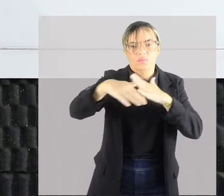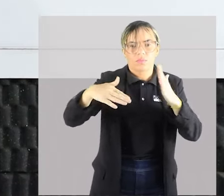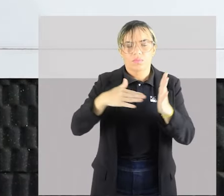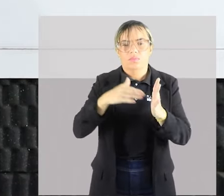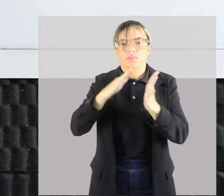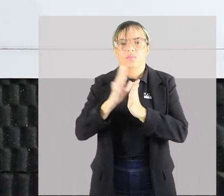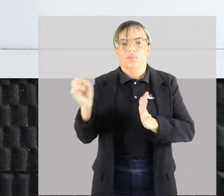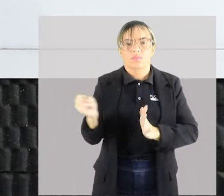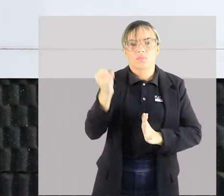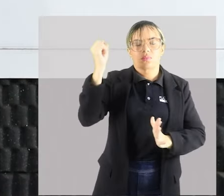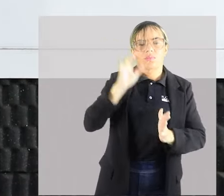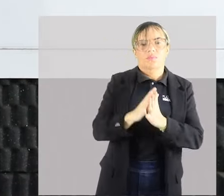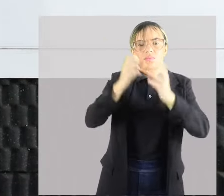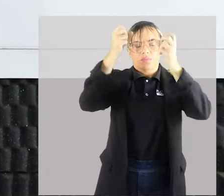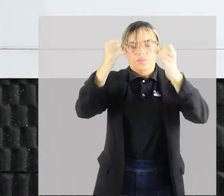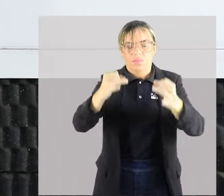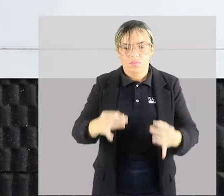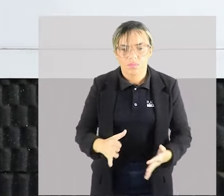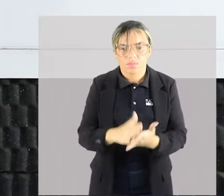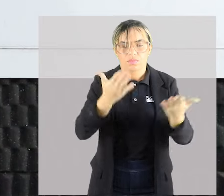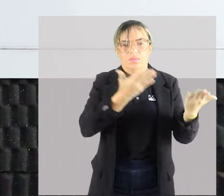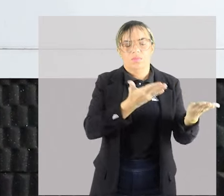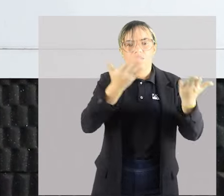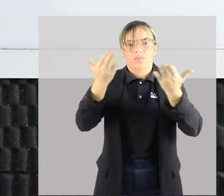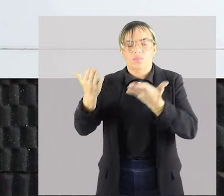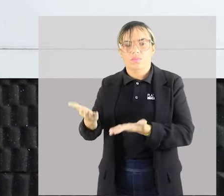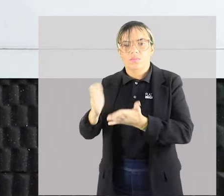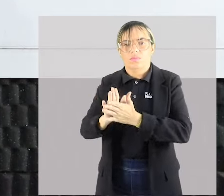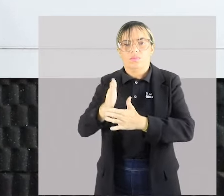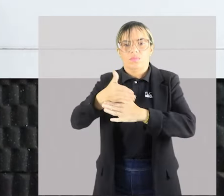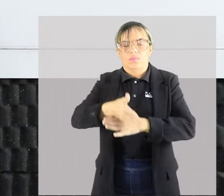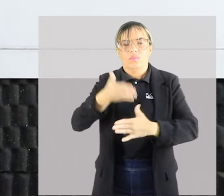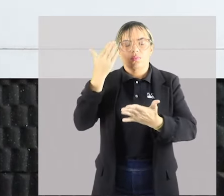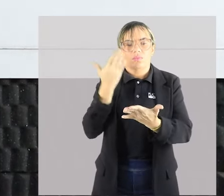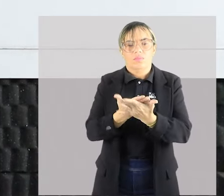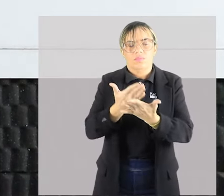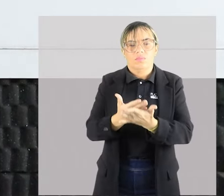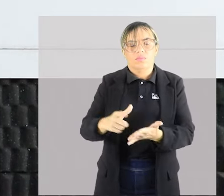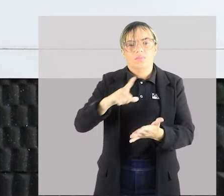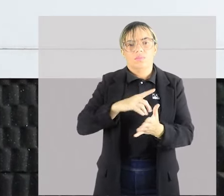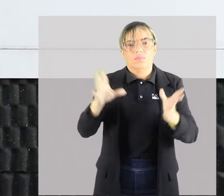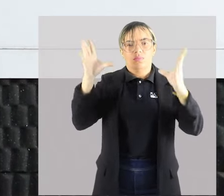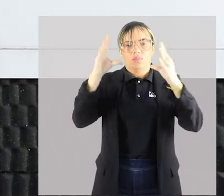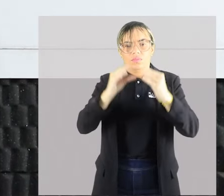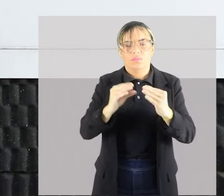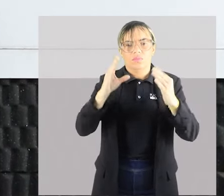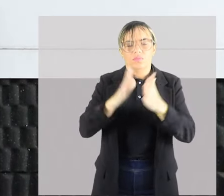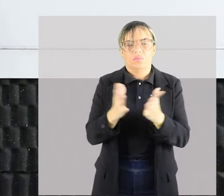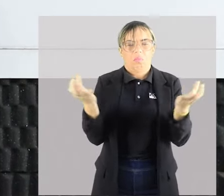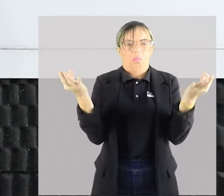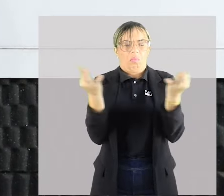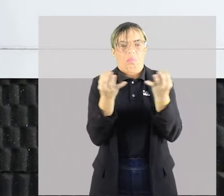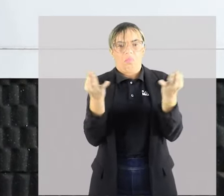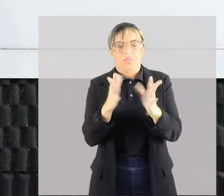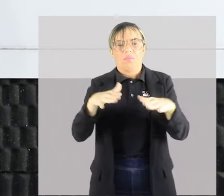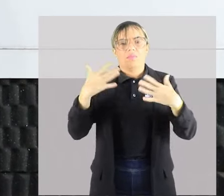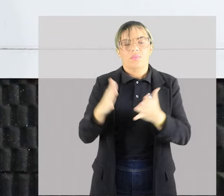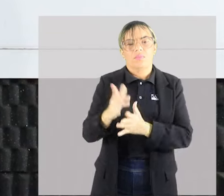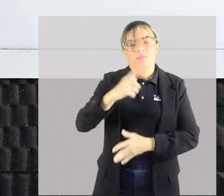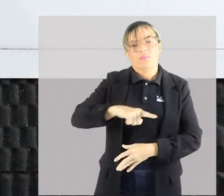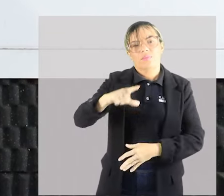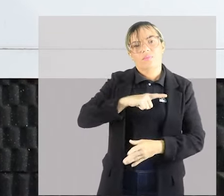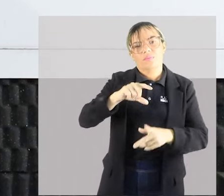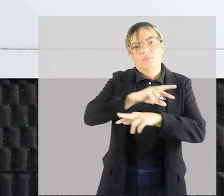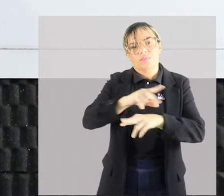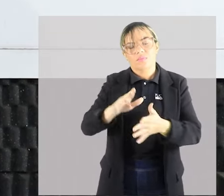de mais importante que a gente falou Convido você a acessar o plano de estudo lá tem um resumo ó ótimo para você tem mais